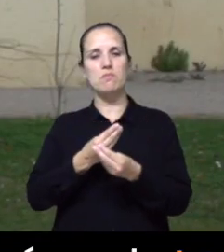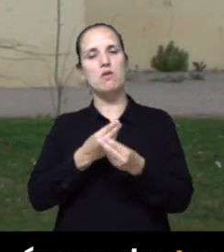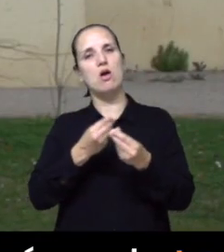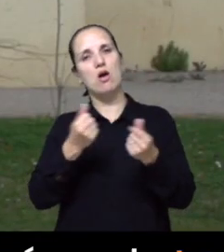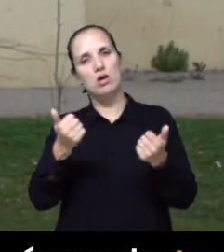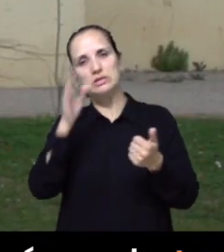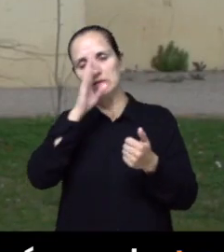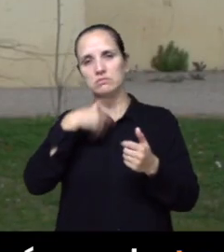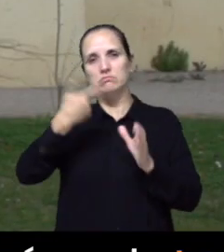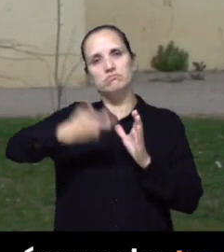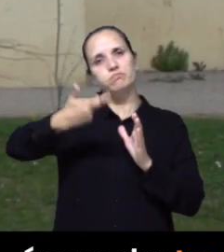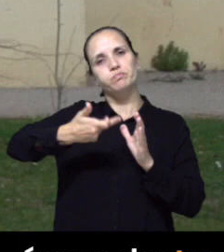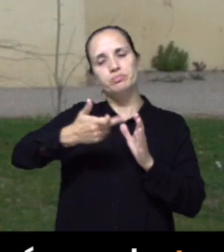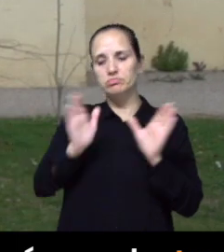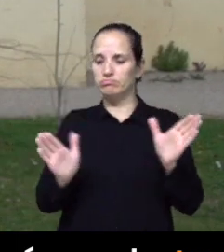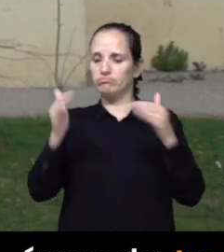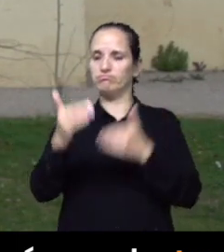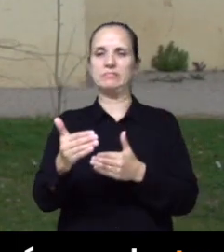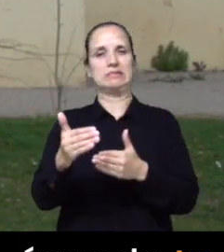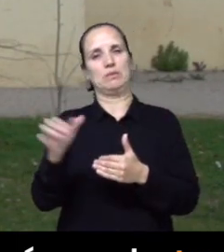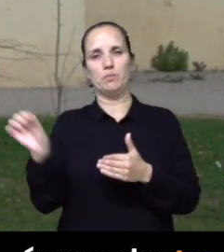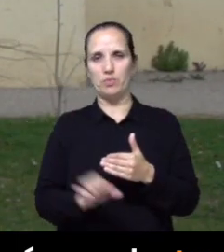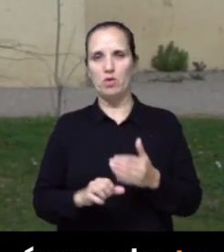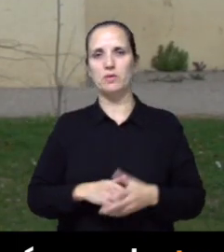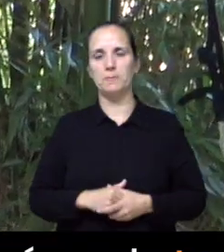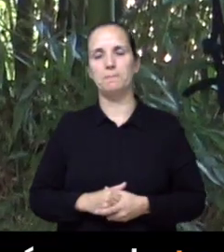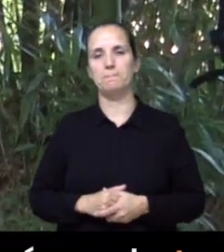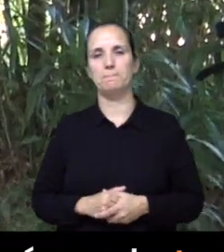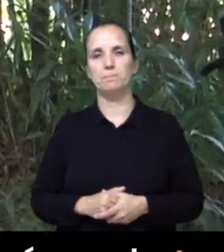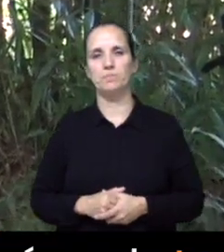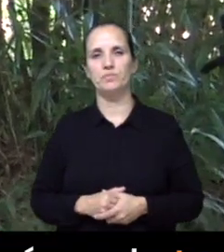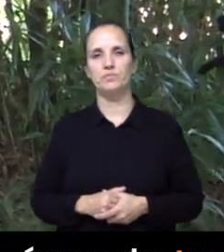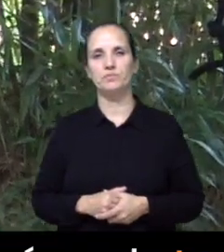energia fluir um pouco melhor do que se estivéssemos fechados em quatro paredes.